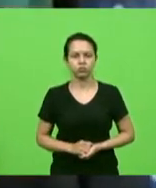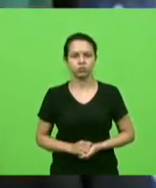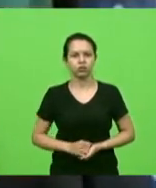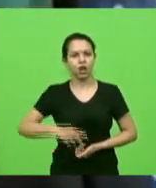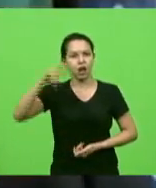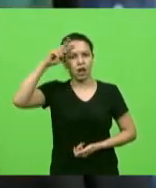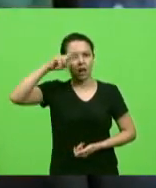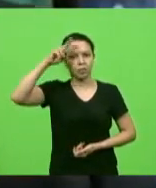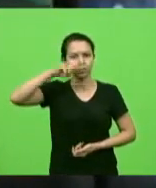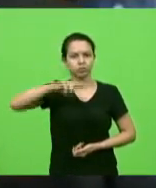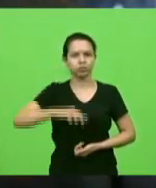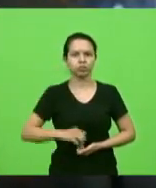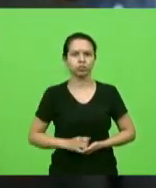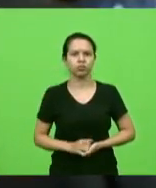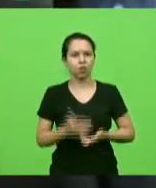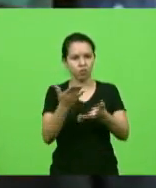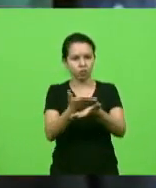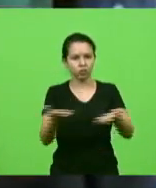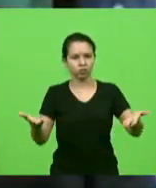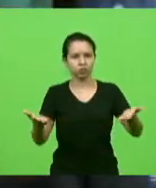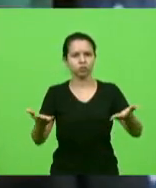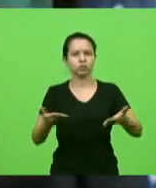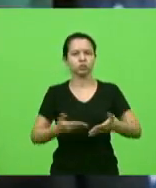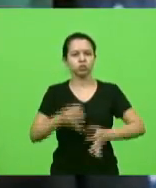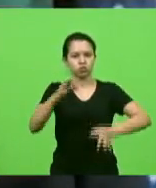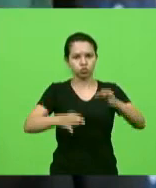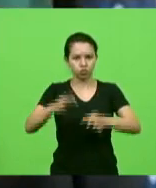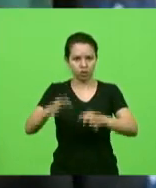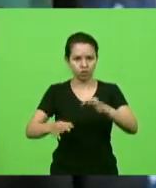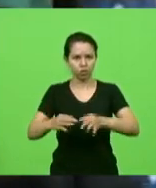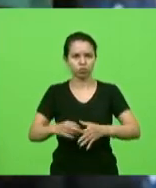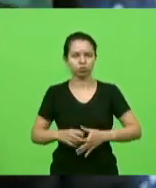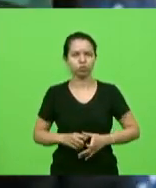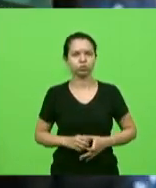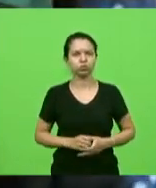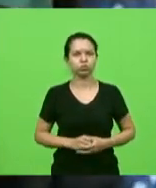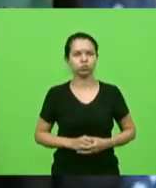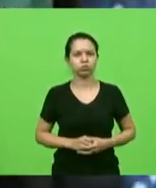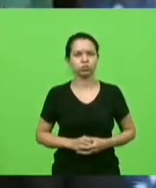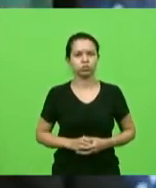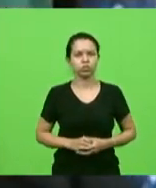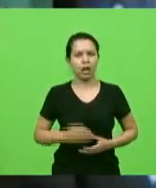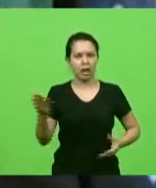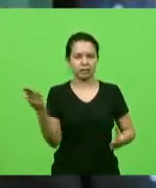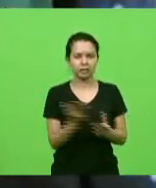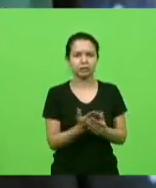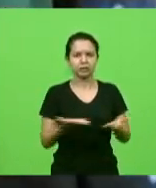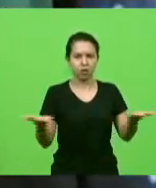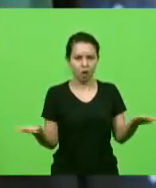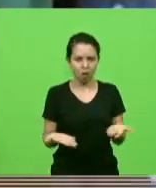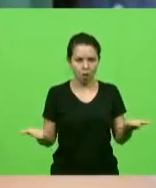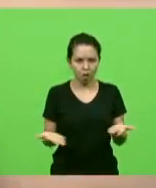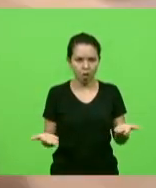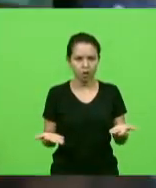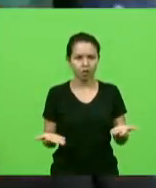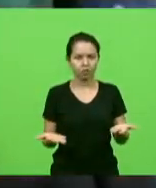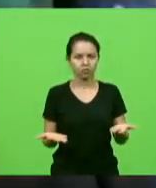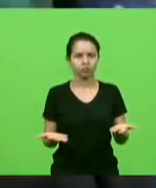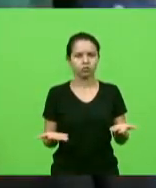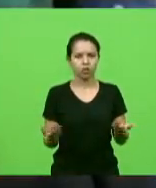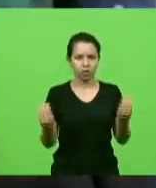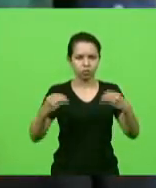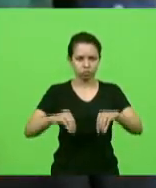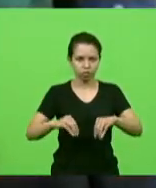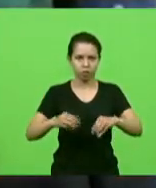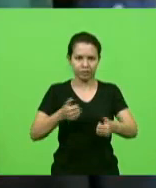eu lembro as senhoras e senhores jogadores que a instalação deste perder e a